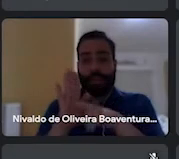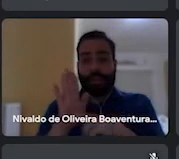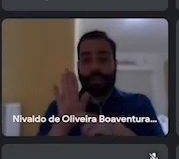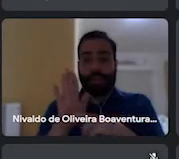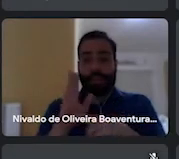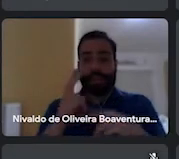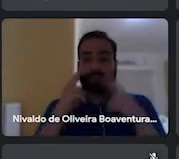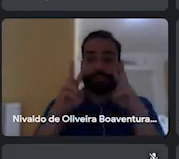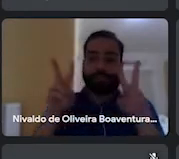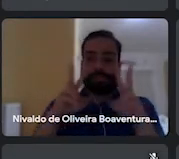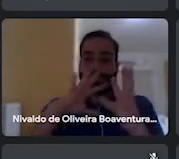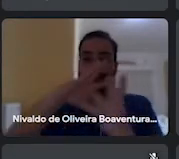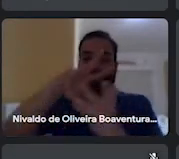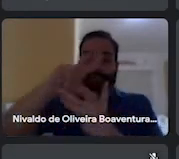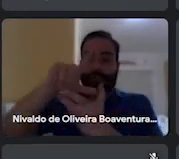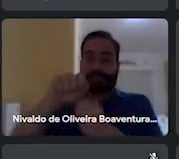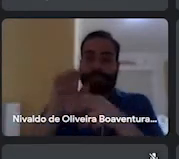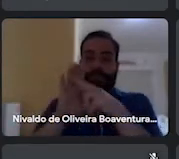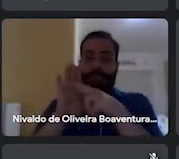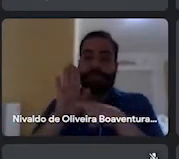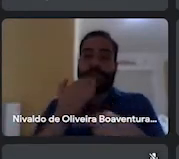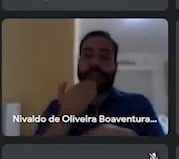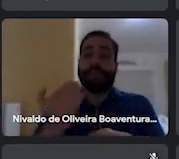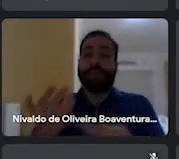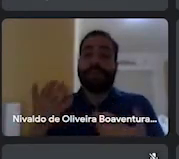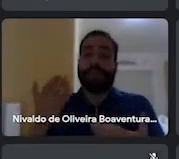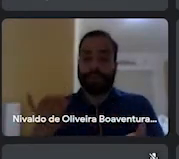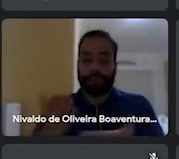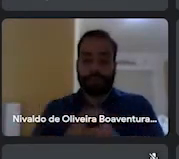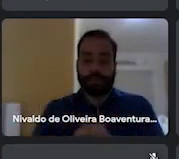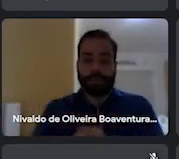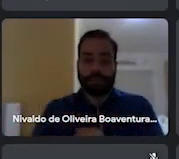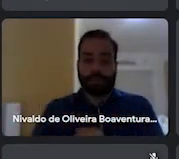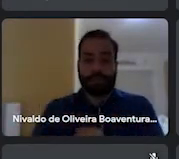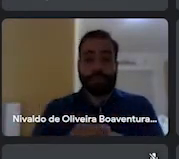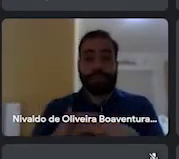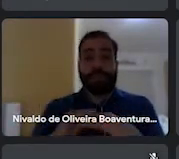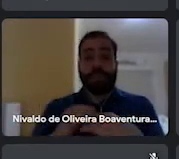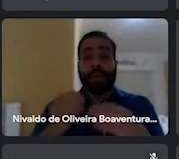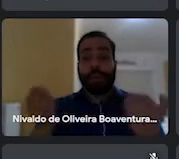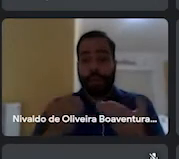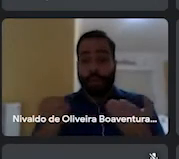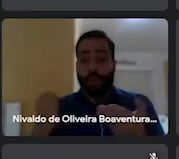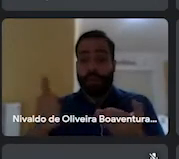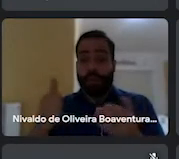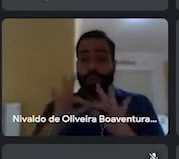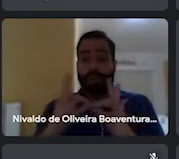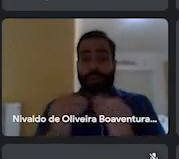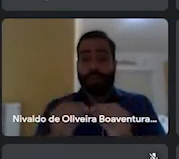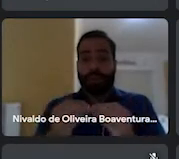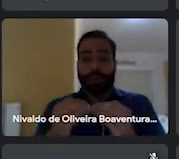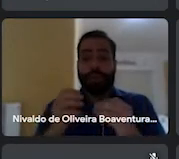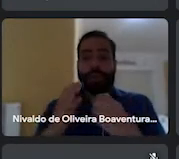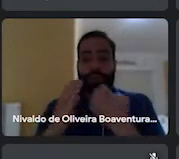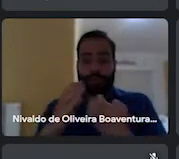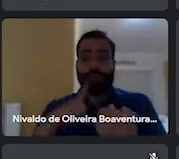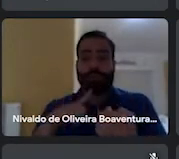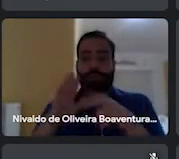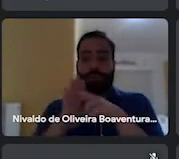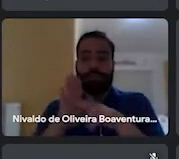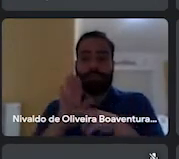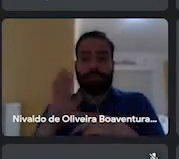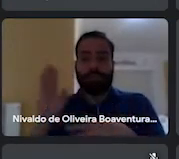Mas o que acontece? Hoje, quase todas as empresas já possuem uma norma ali